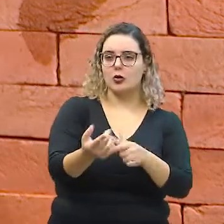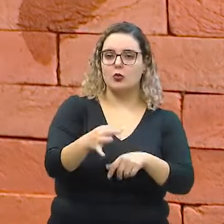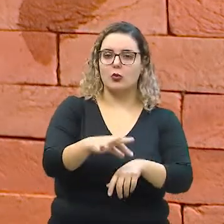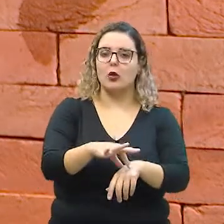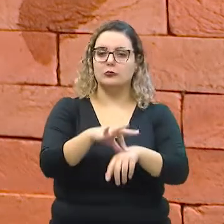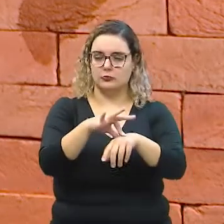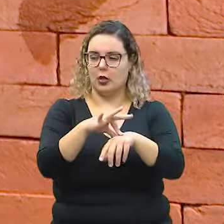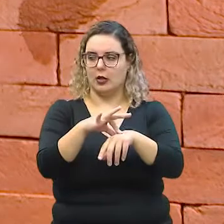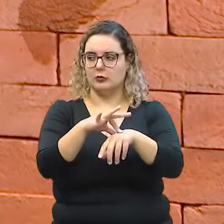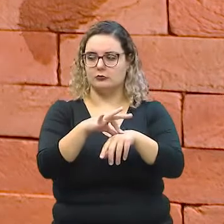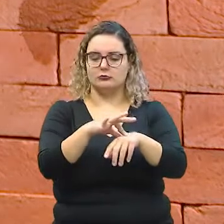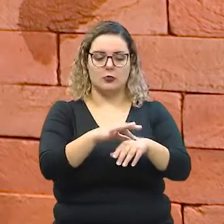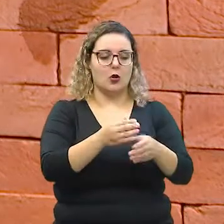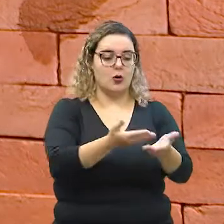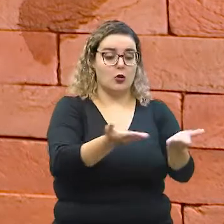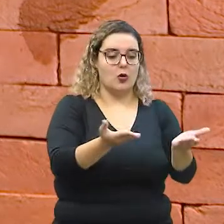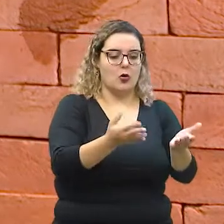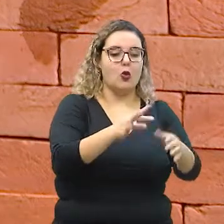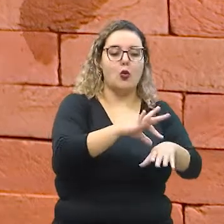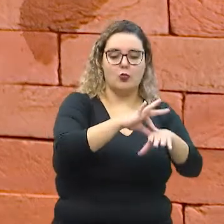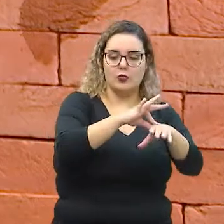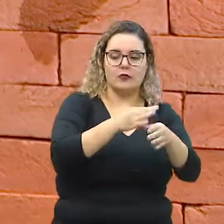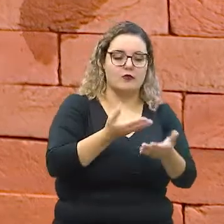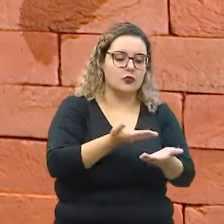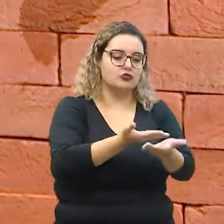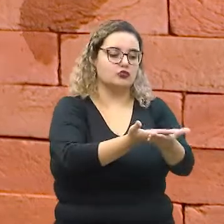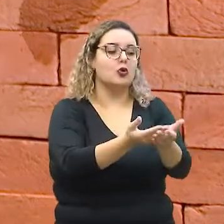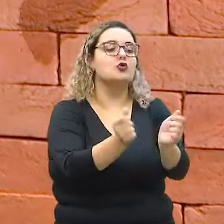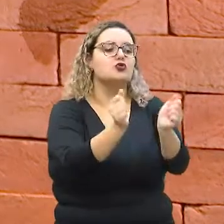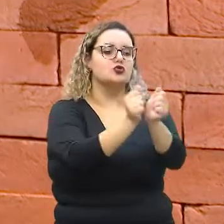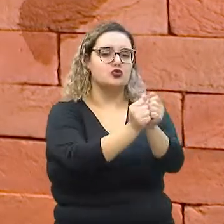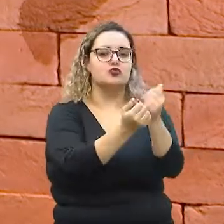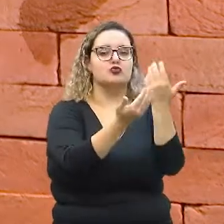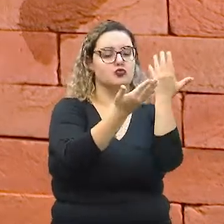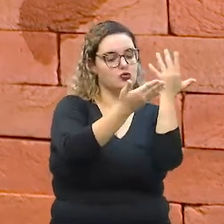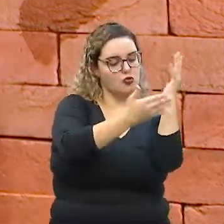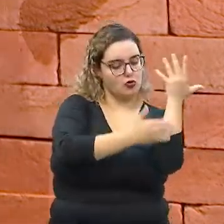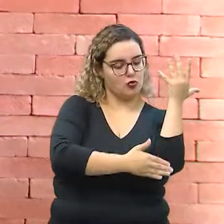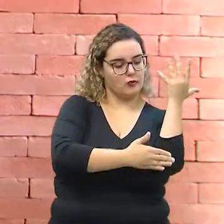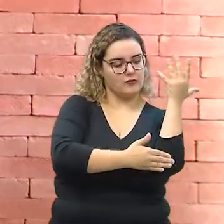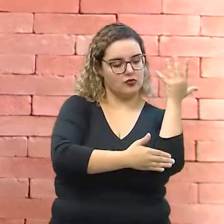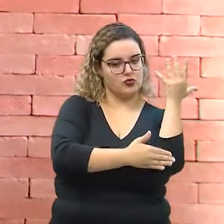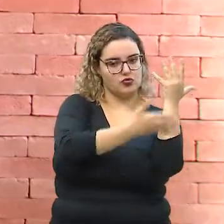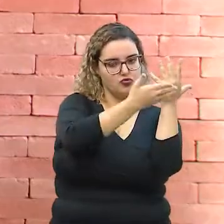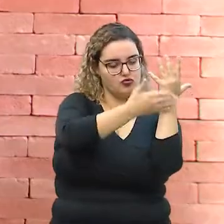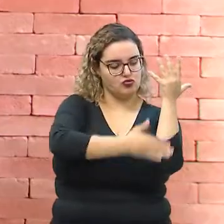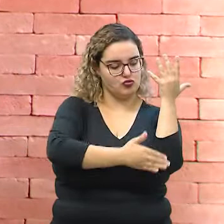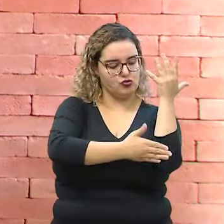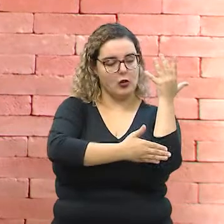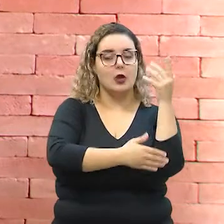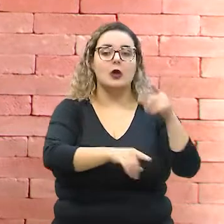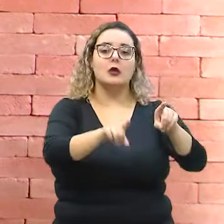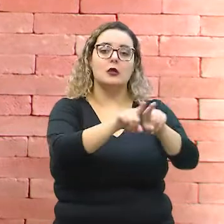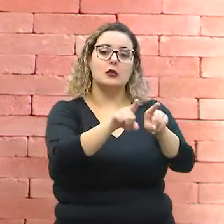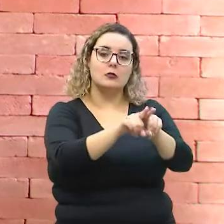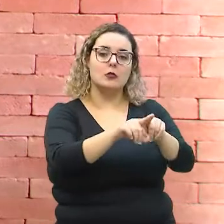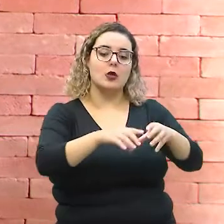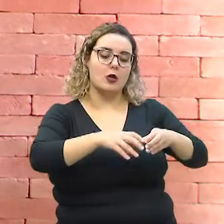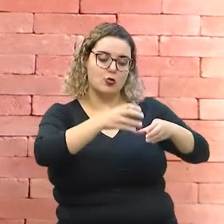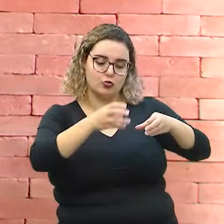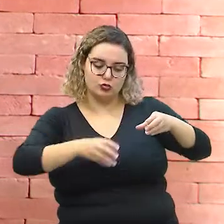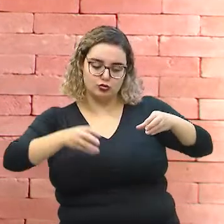na chapa o bife de ancho, coloca a fatia de abacaxi e a fatia de abobrinha. Normalmente, como tempero,